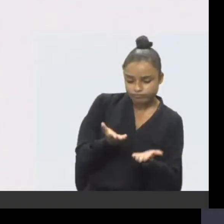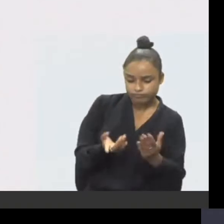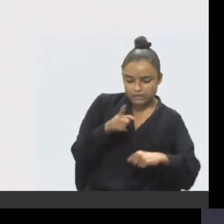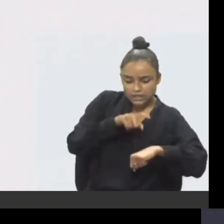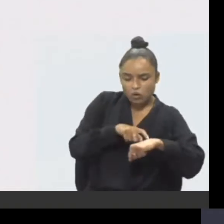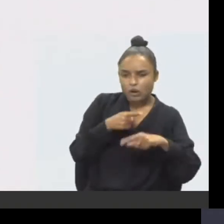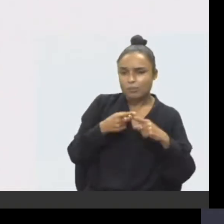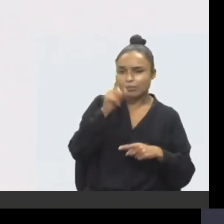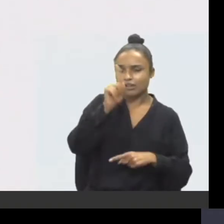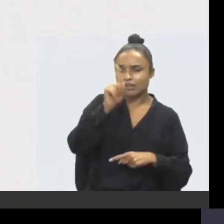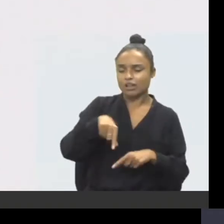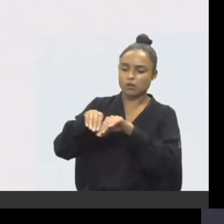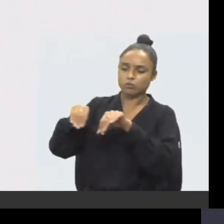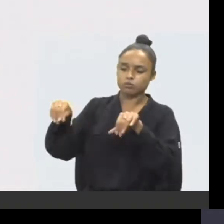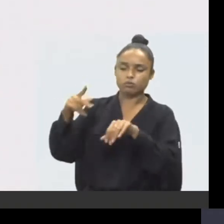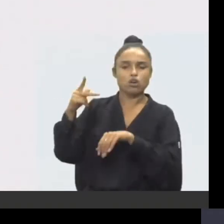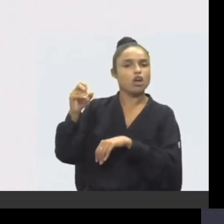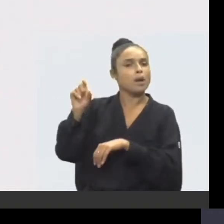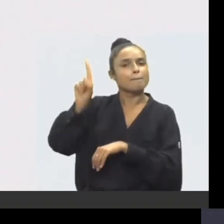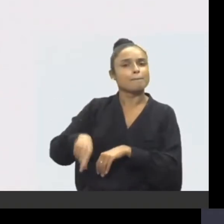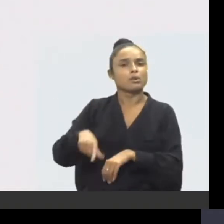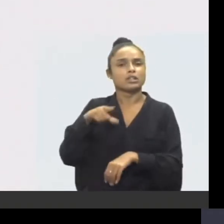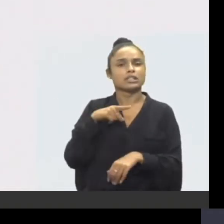esse composto ele reage facilmente com